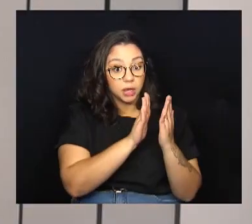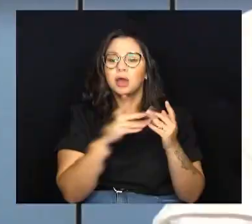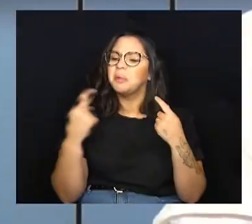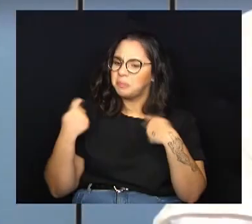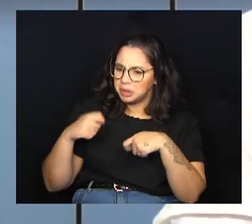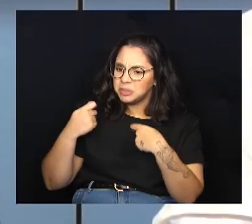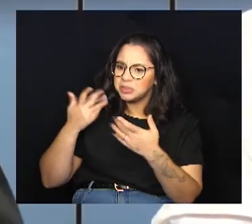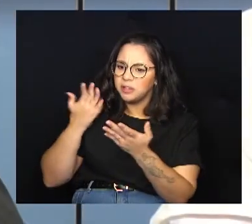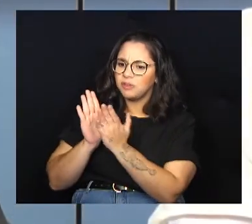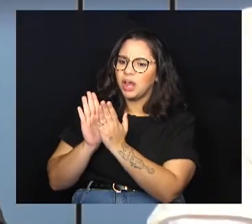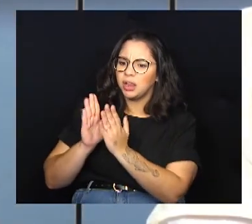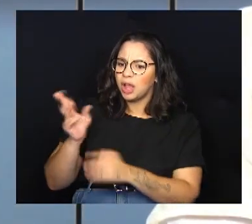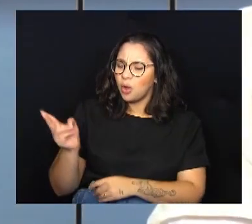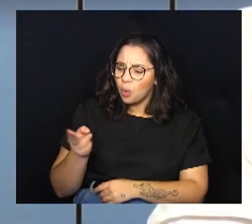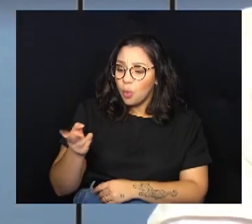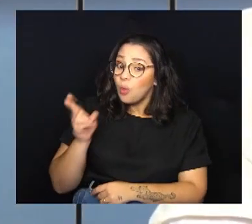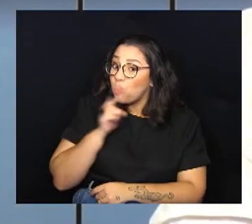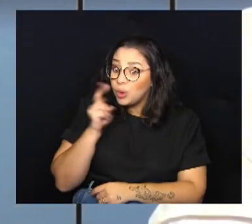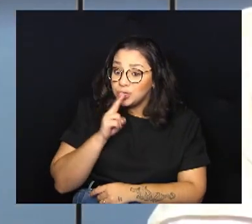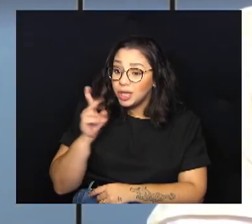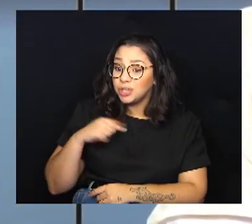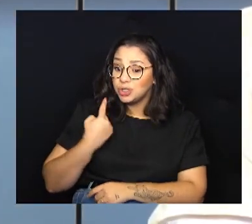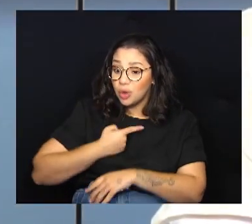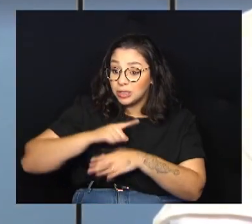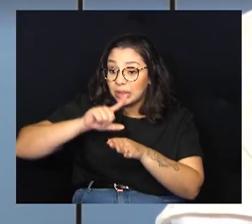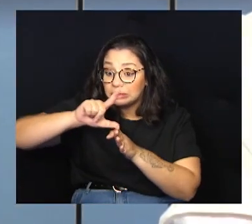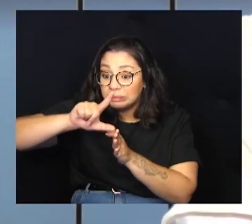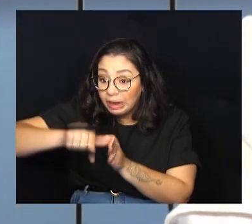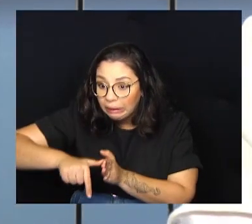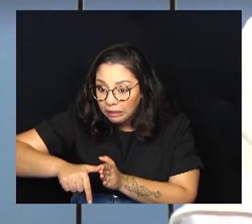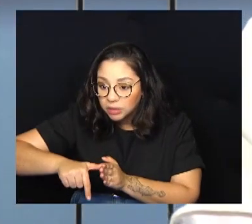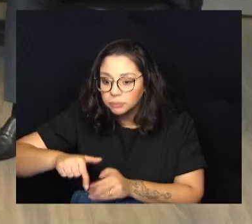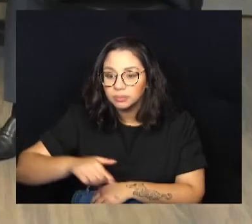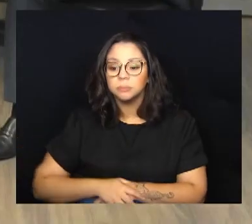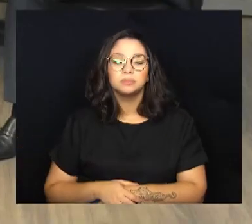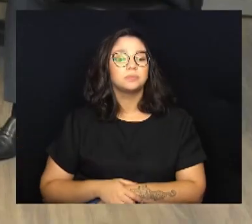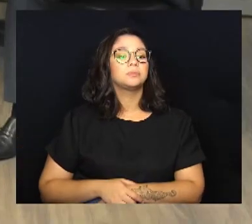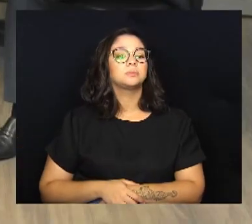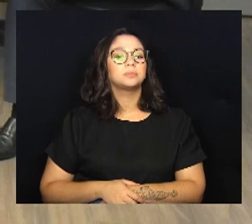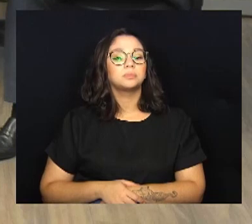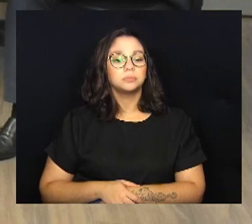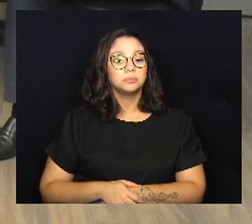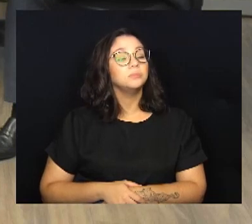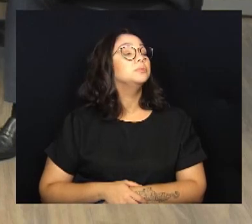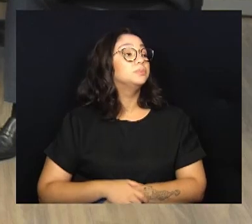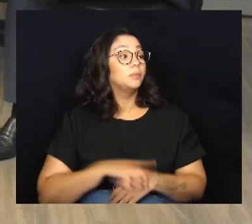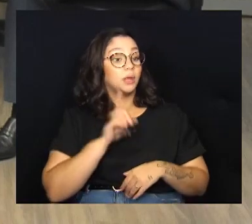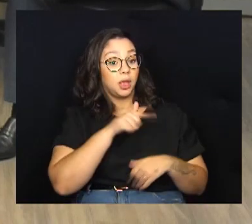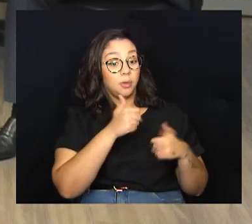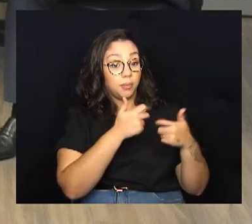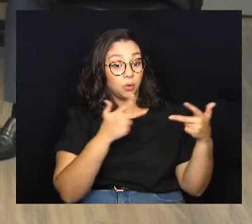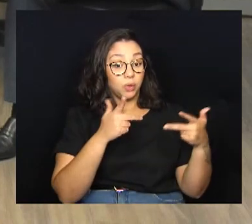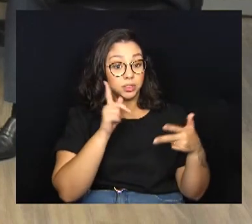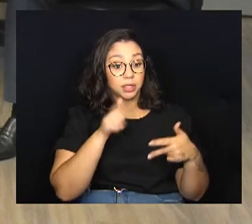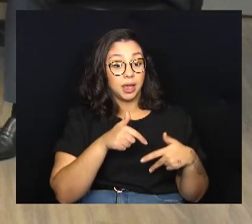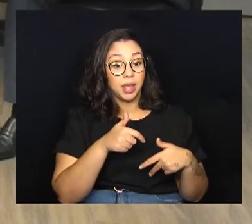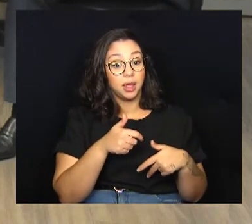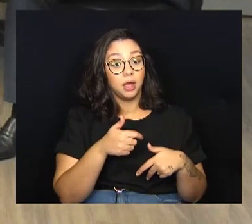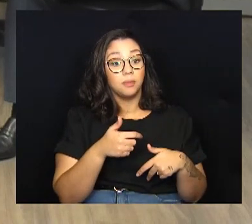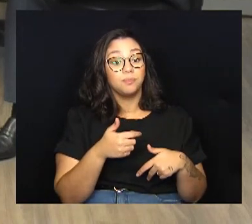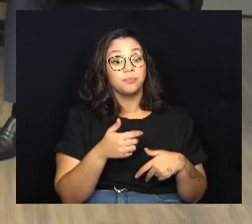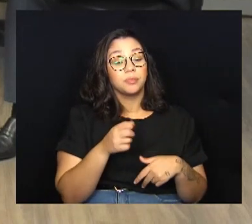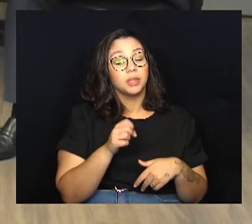intersetorialidade, como que o senhor analisa que Campinas precisa estar pensando, talvez até tarde, ou não sei se correr um pouco